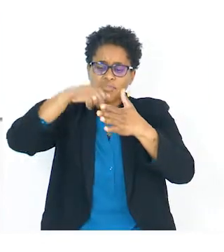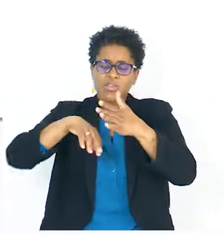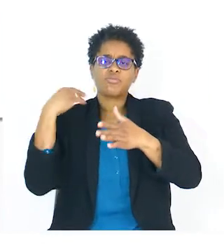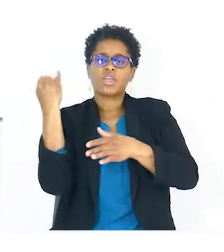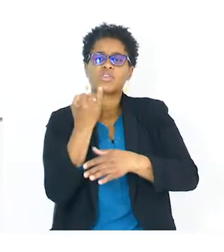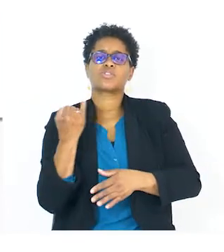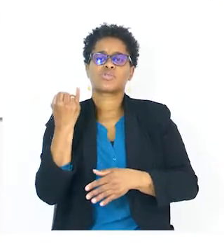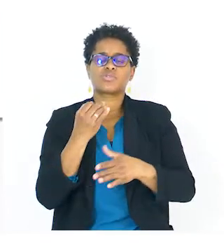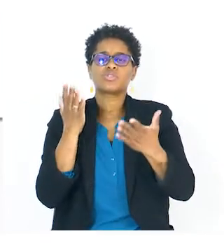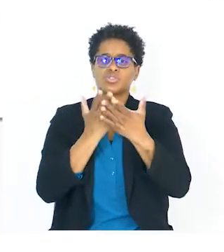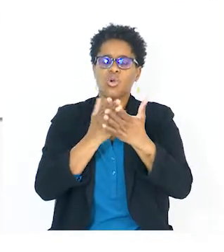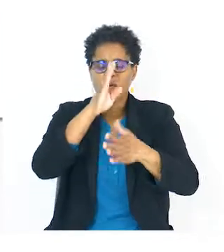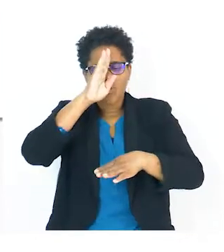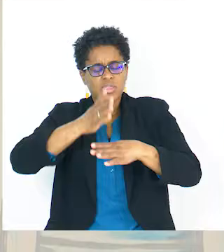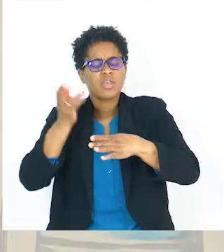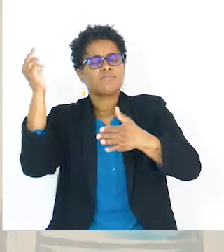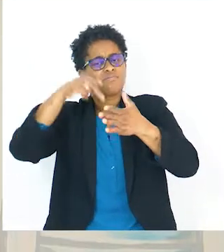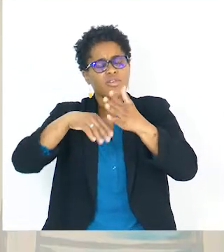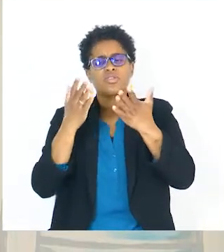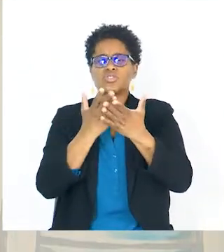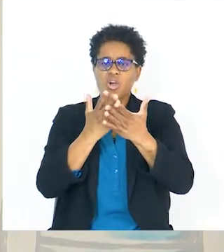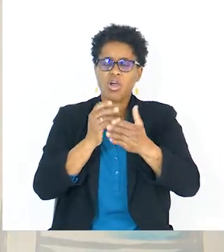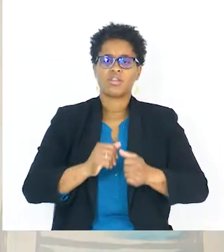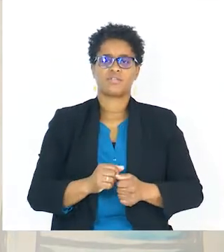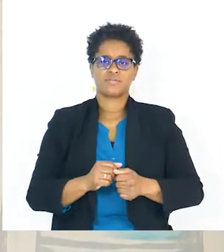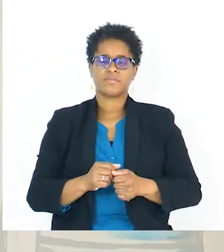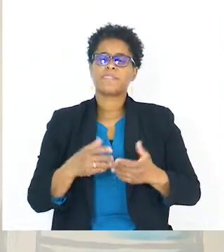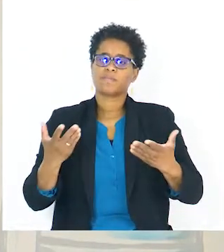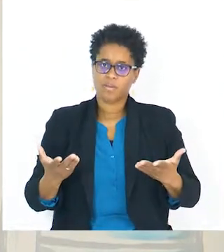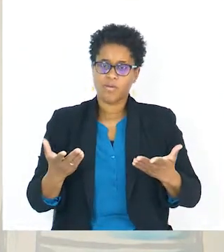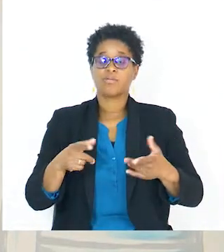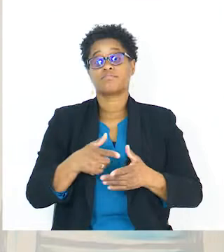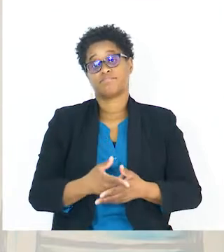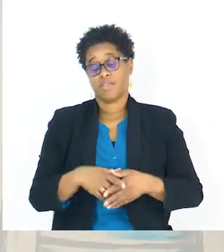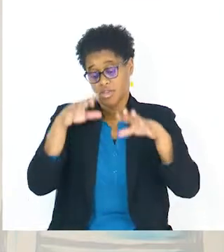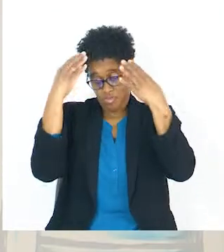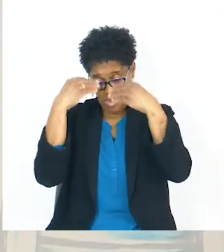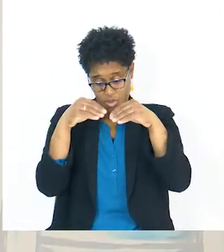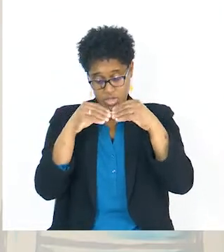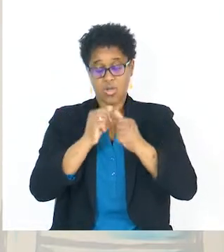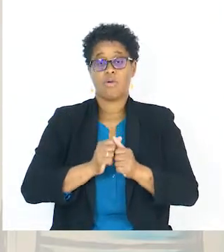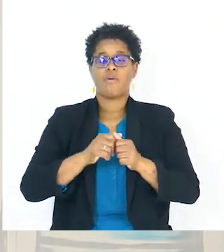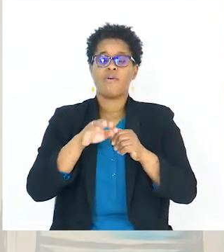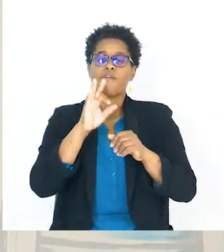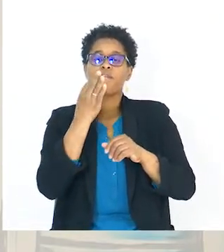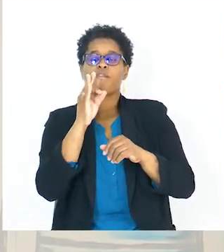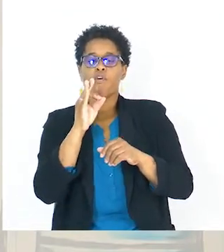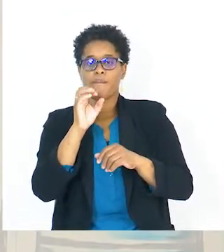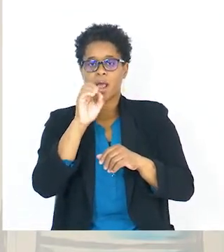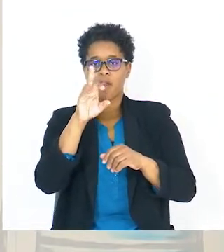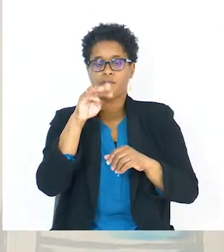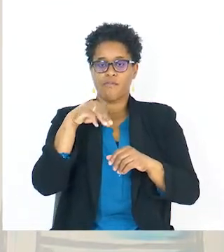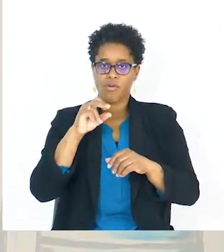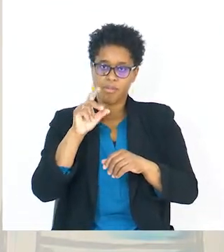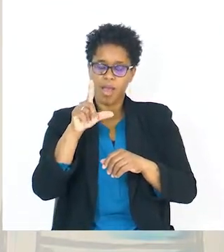da instituição escolar, o que acontece na escola, não é? Por isso, é uma educação